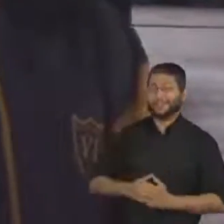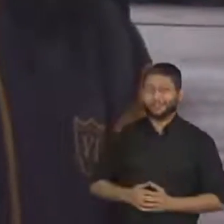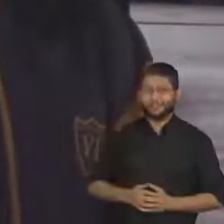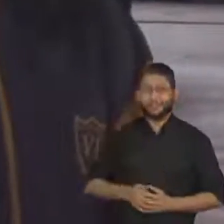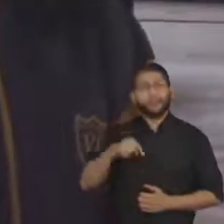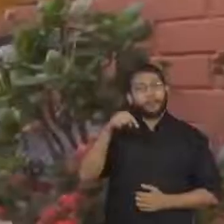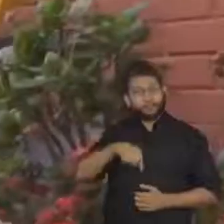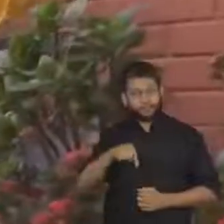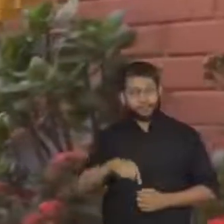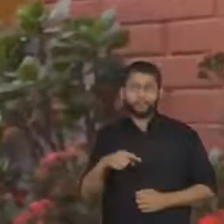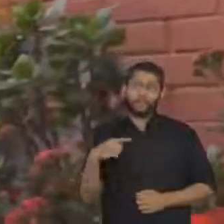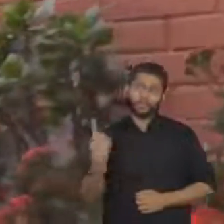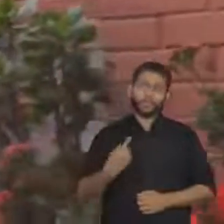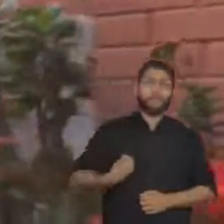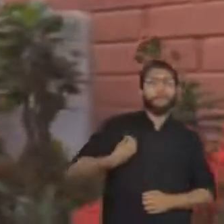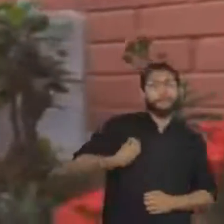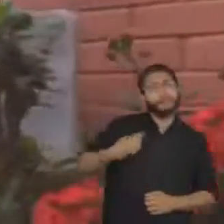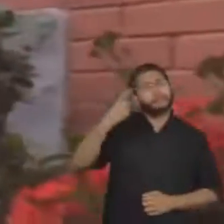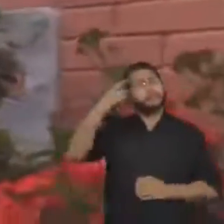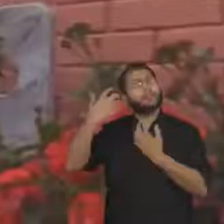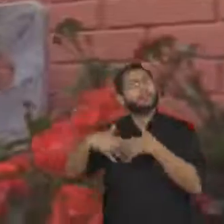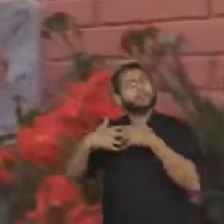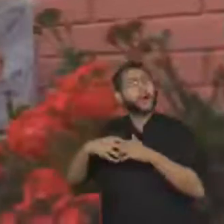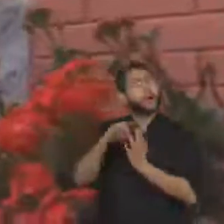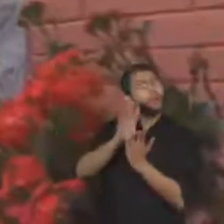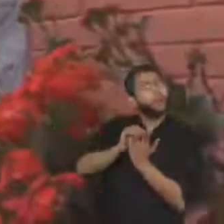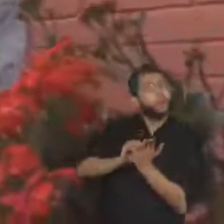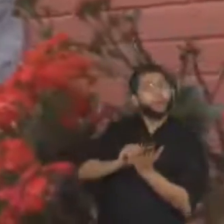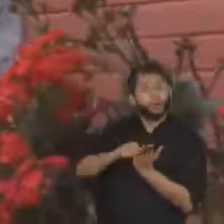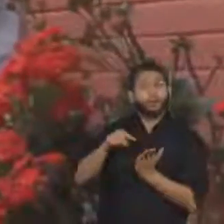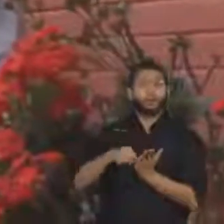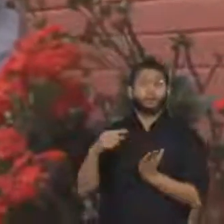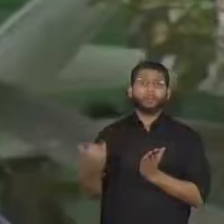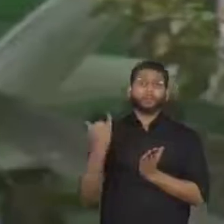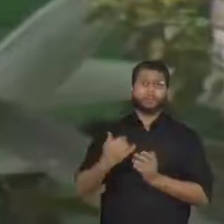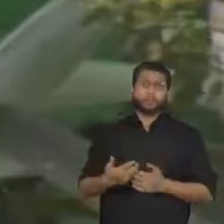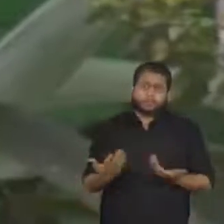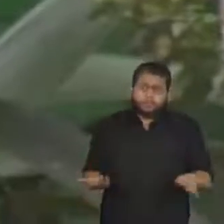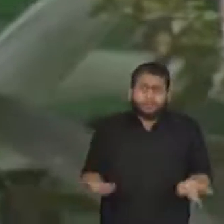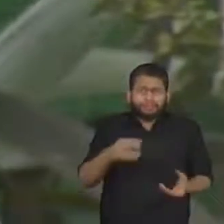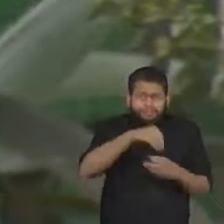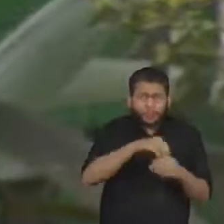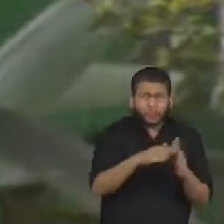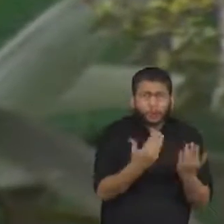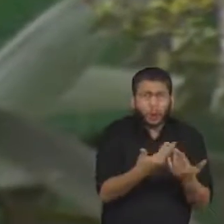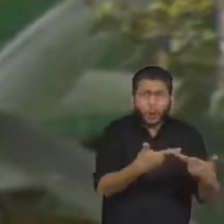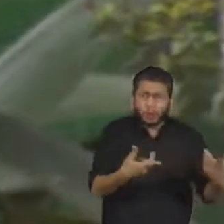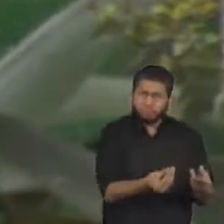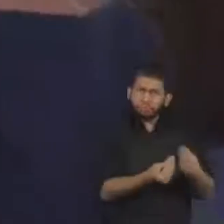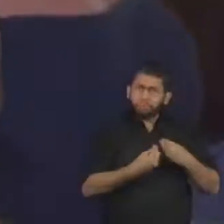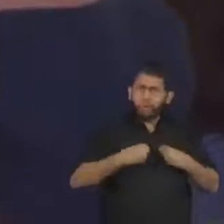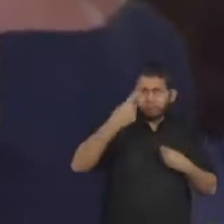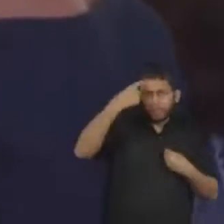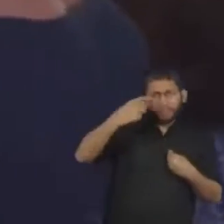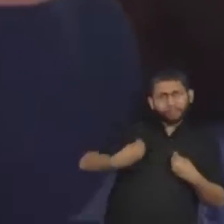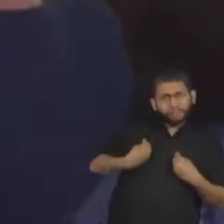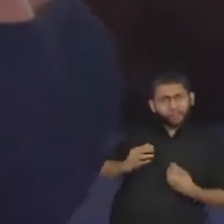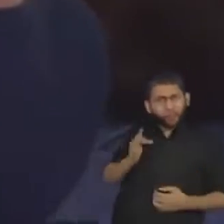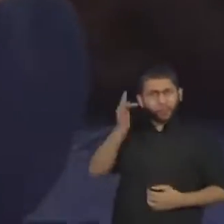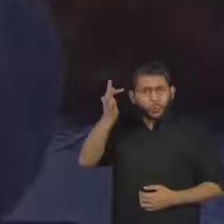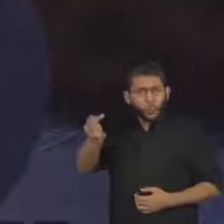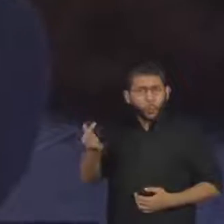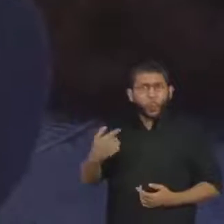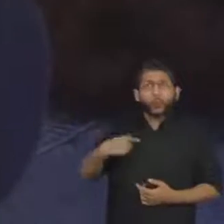Esse projeto foi primordial na minha vida, porque eu não sabia que em uma escola eu poderia encontrar tudo isso. Apoio para os meus